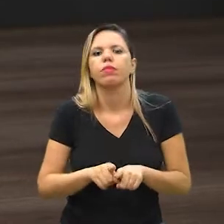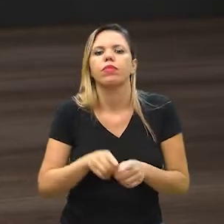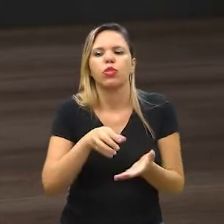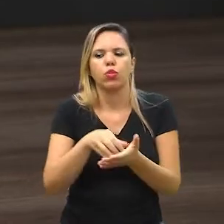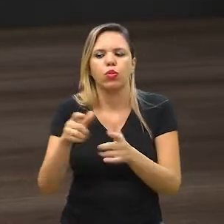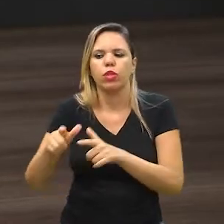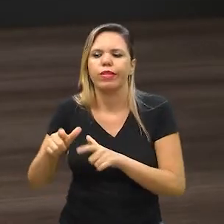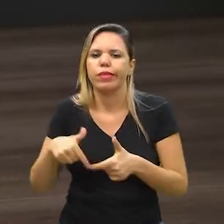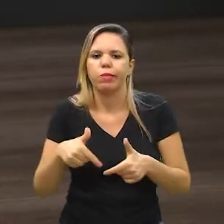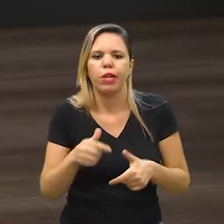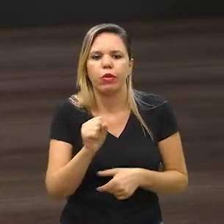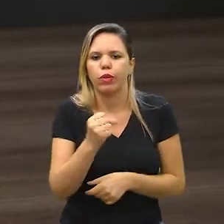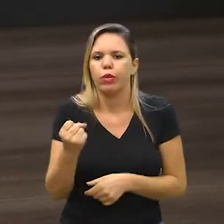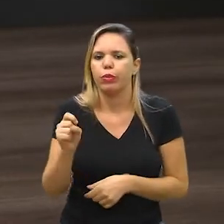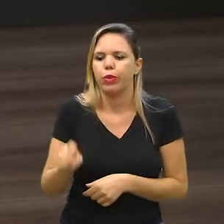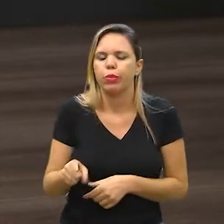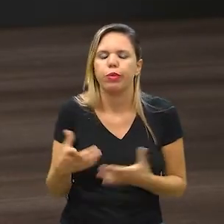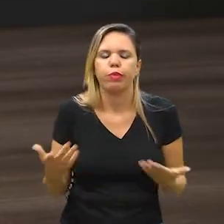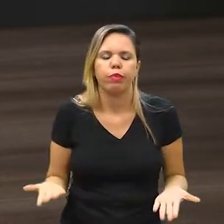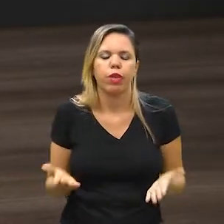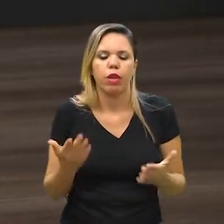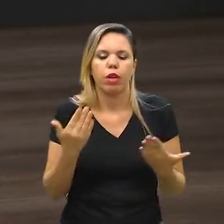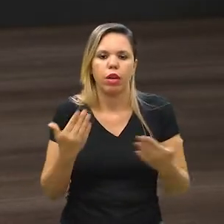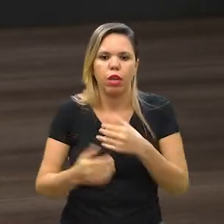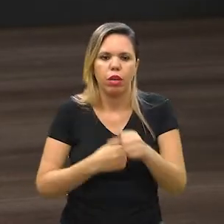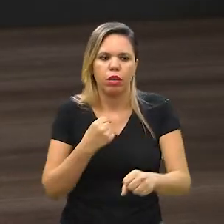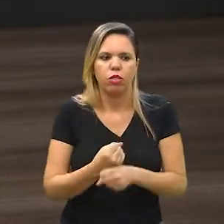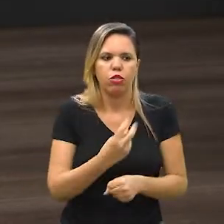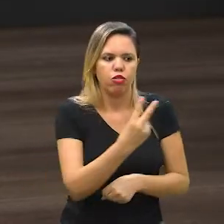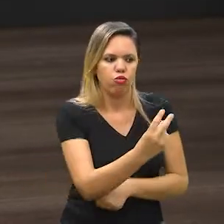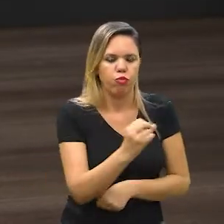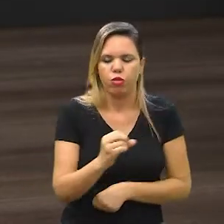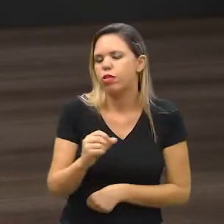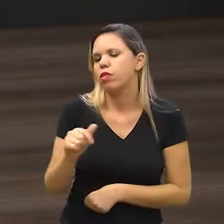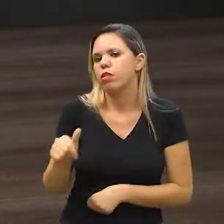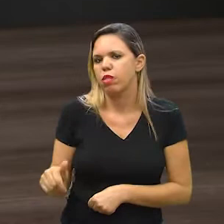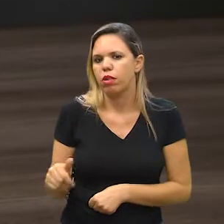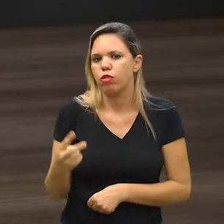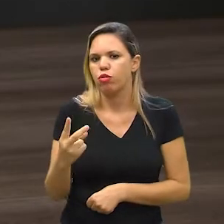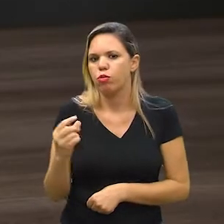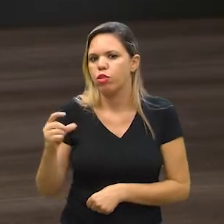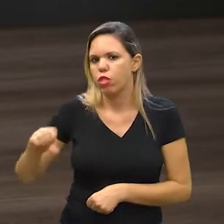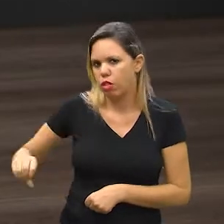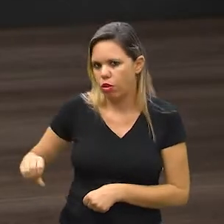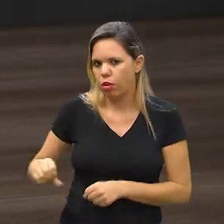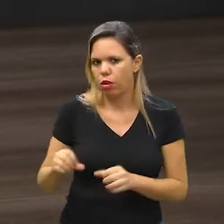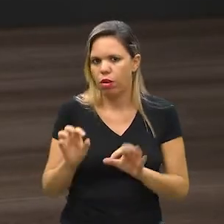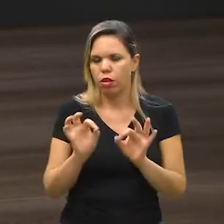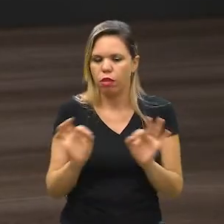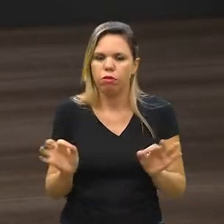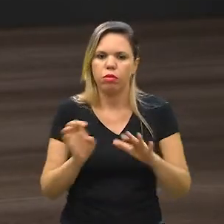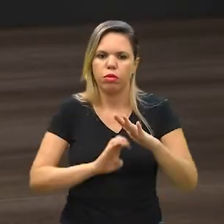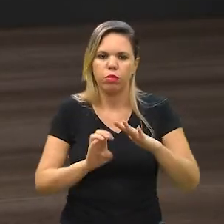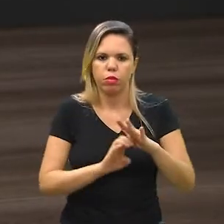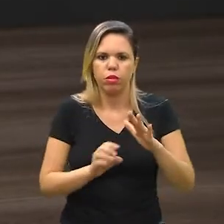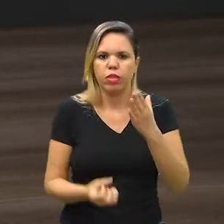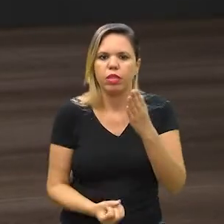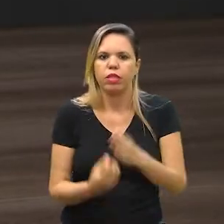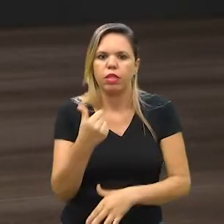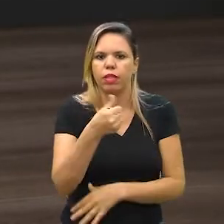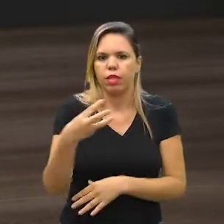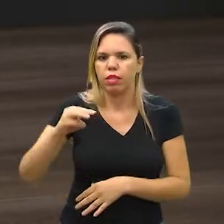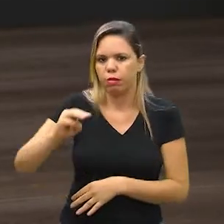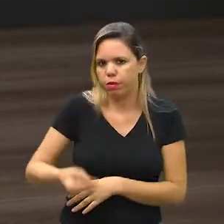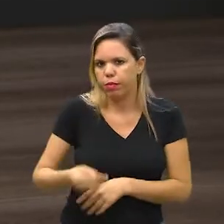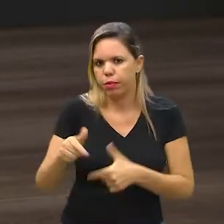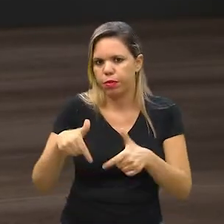de trabalho. Entre 2007 e 2019, as pequenas empresas brasileiras criaram quase 13 milhões